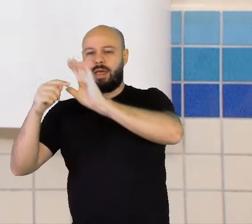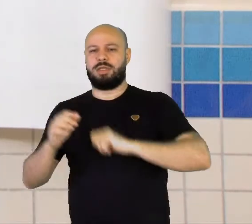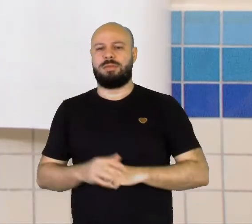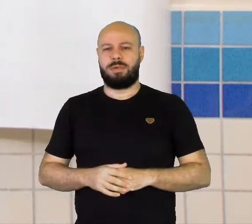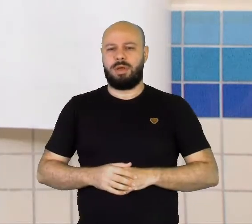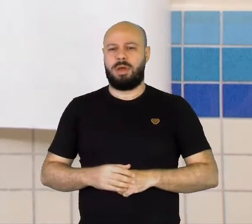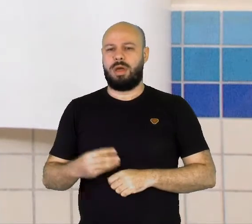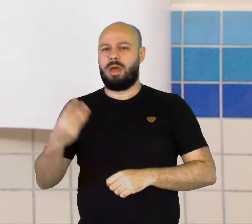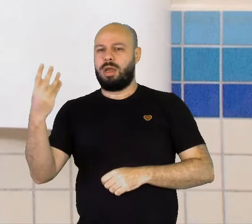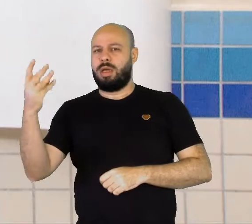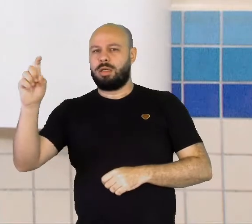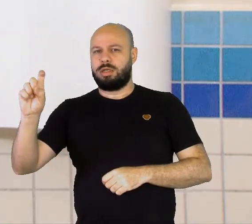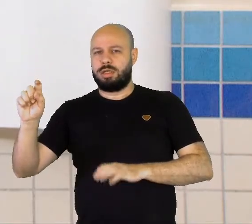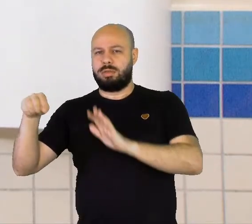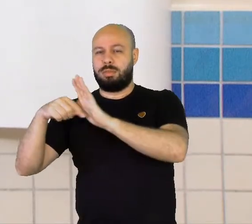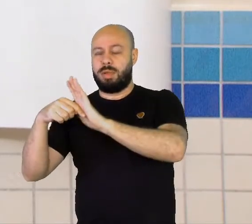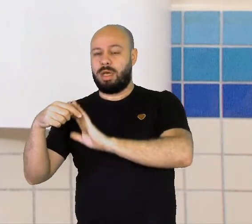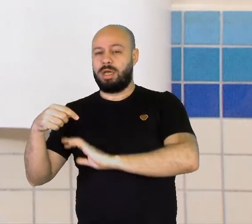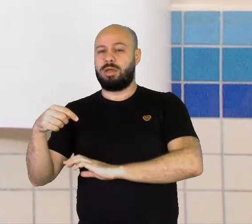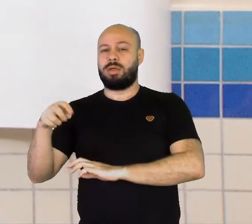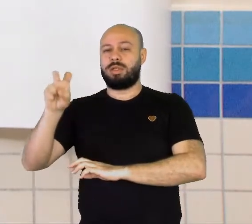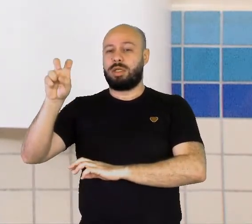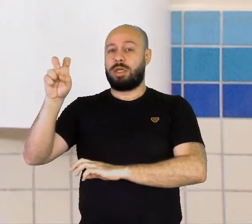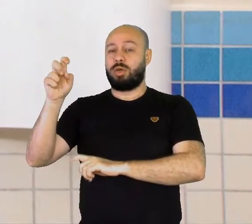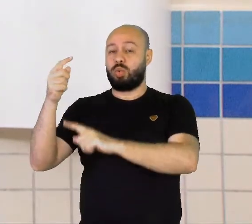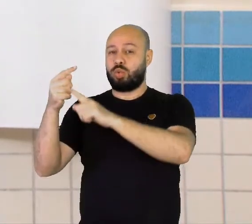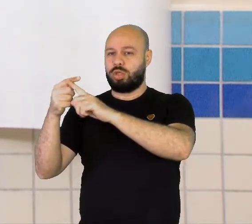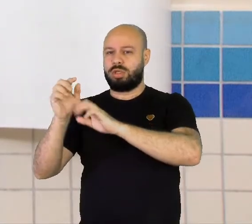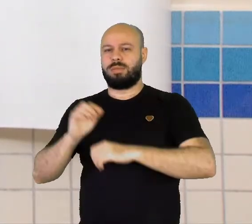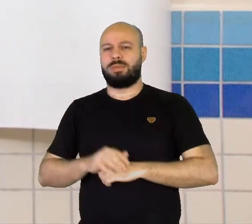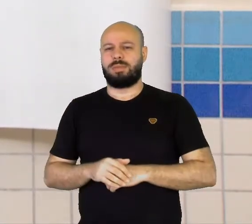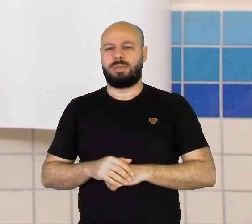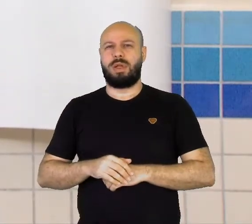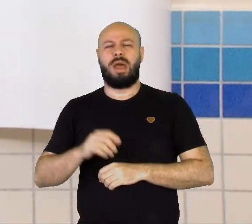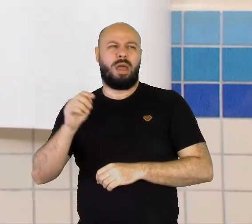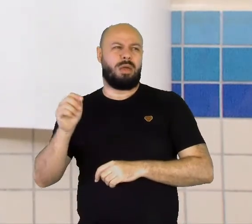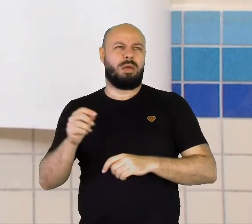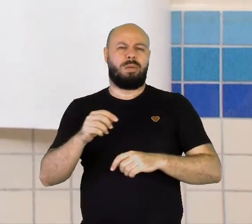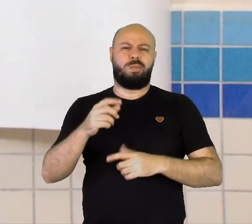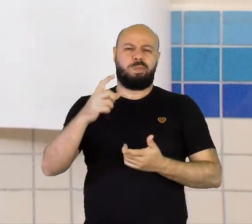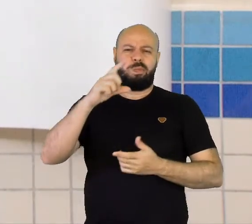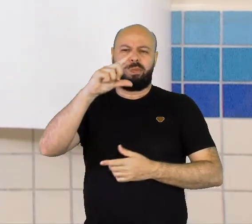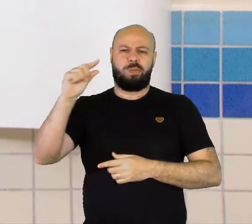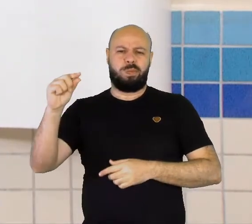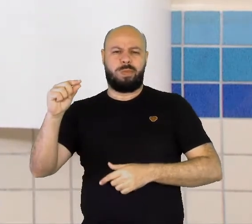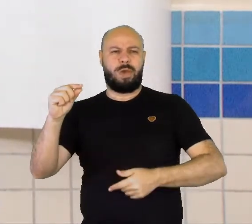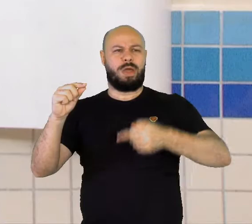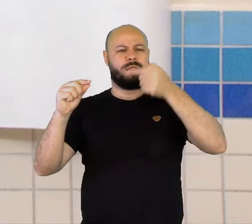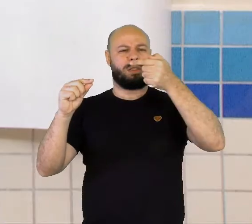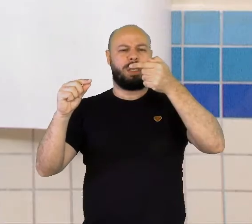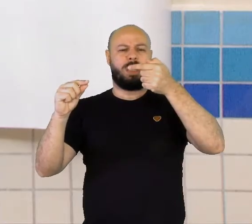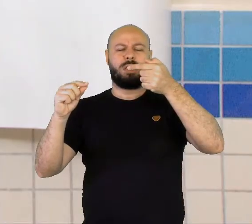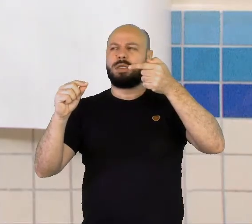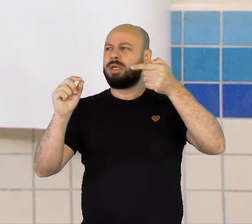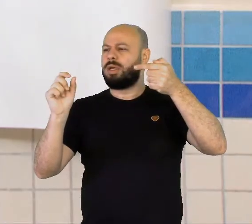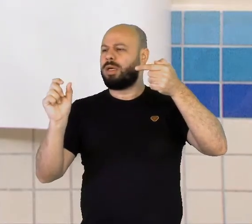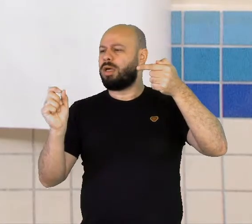negativo. Repito o sinal de menor. Aqui eu já tinha 7, o 1 que estava positivo vai vir